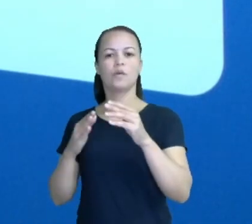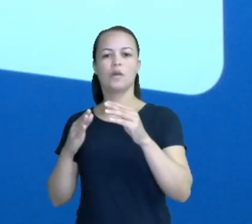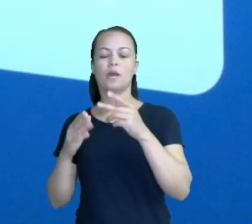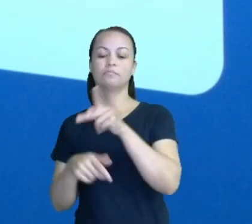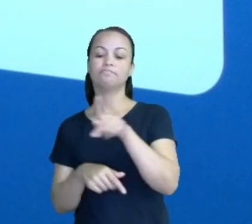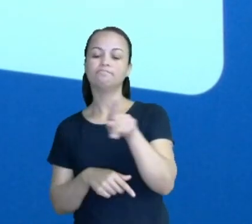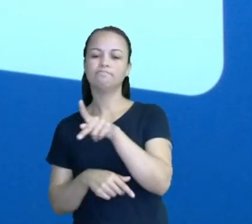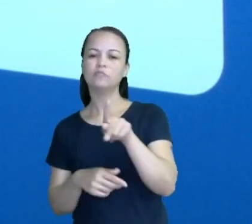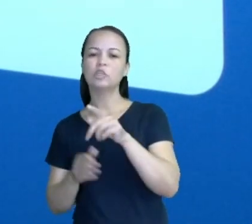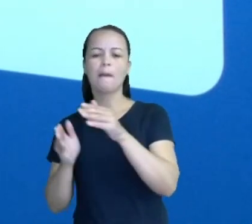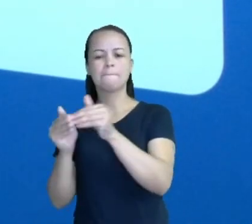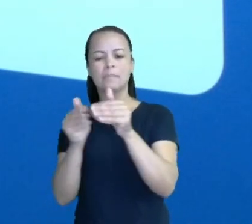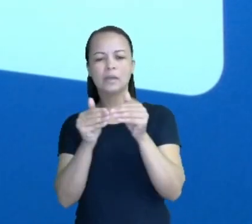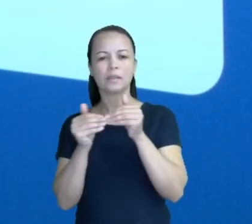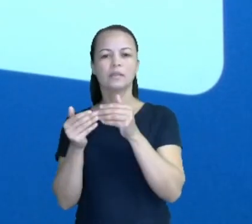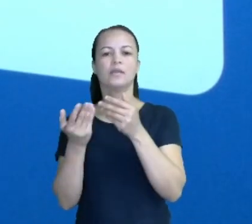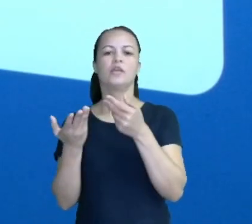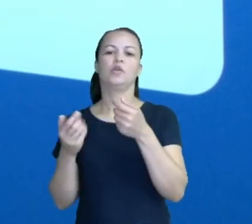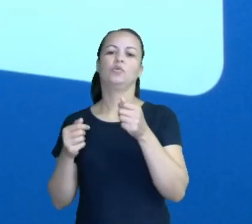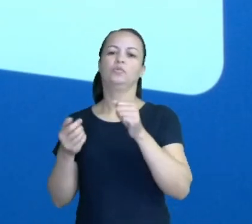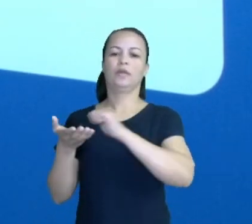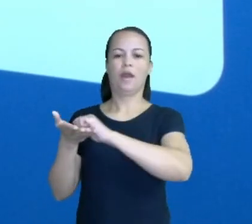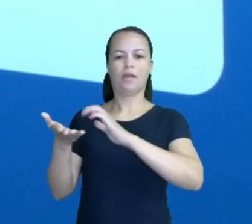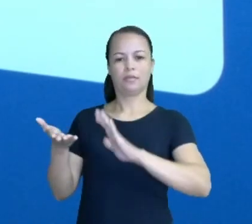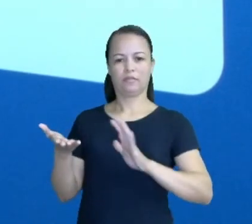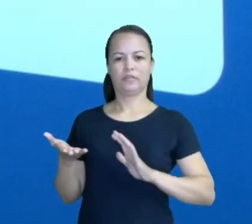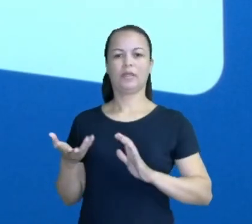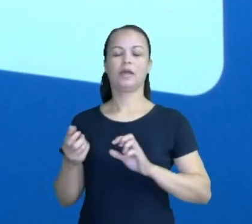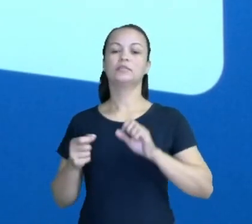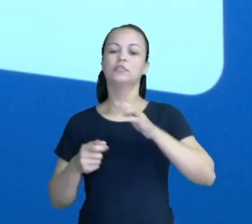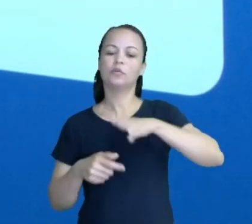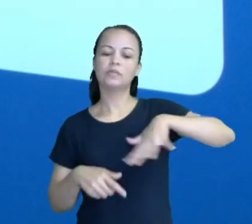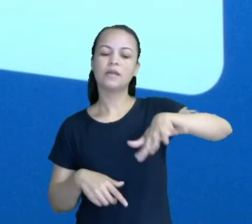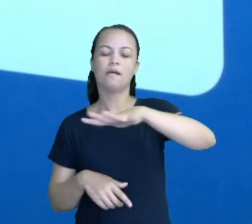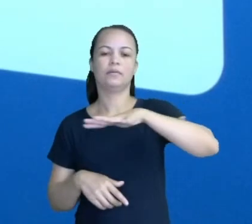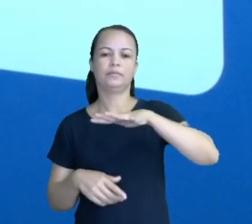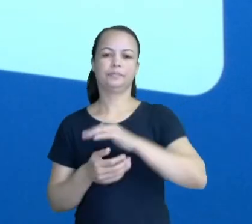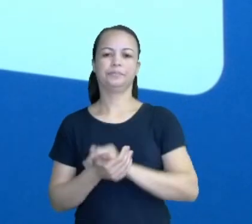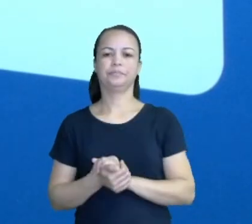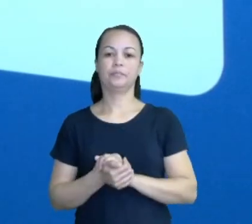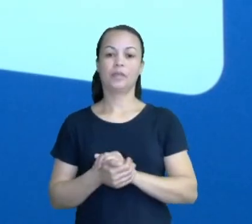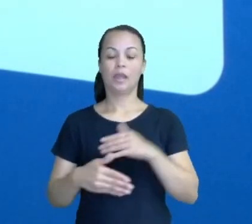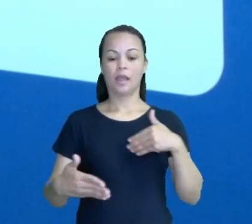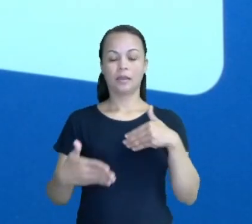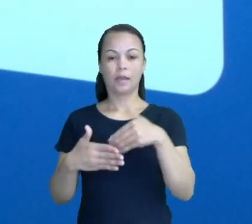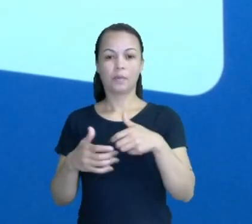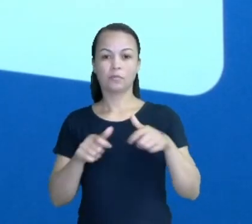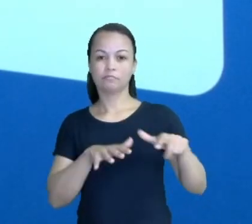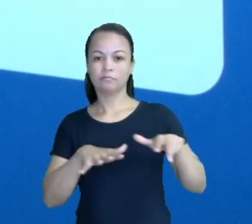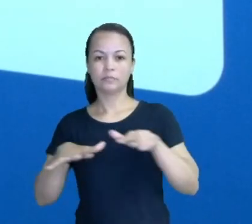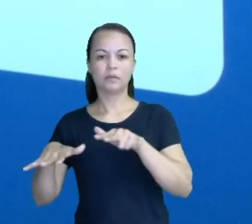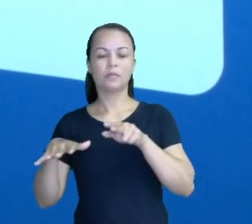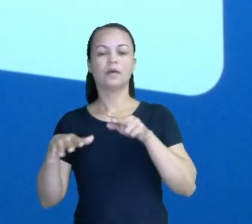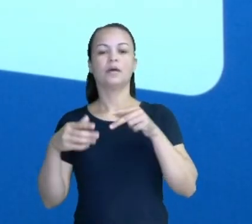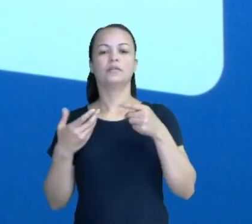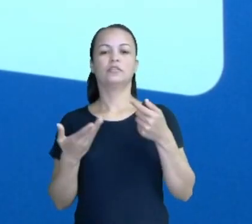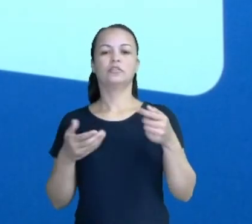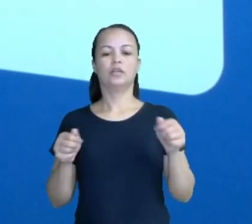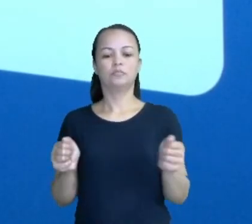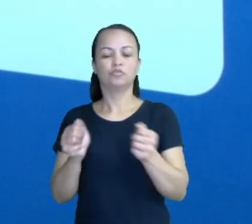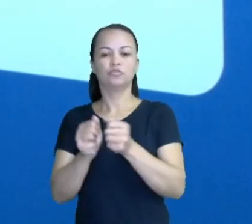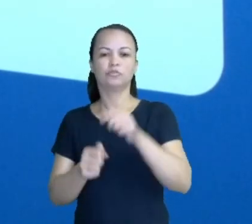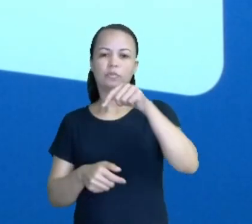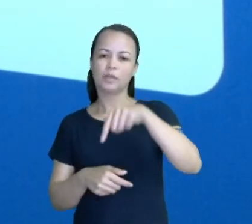professora pediu da tarefa sobre área, ok? E na próxima semana estaremos aqui